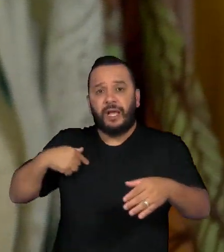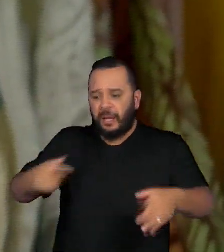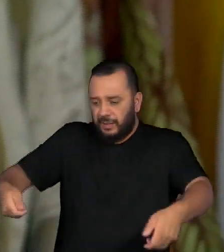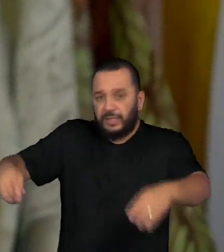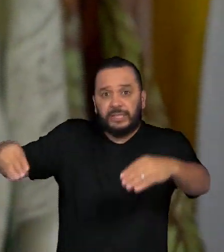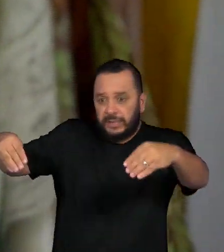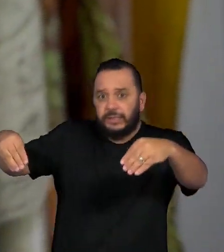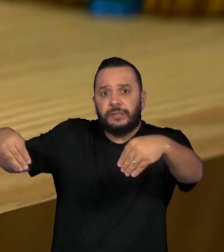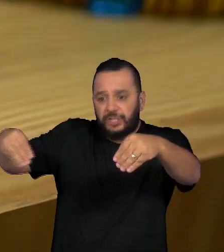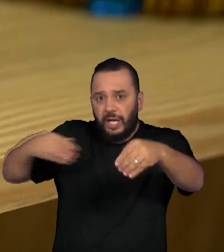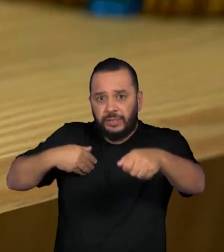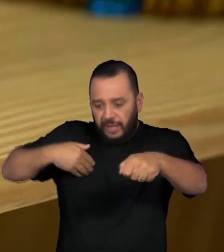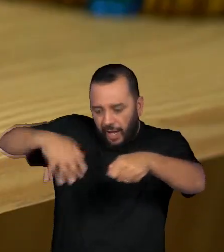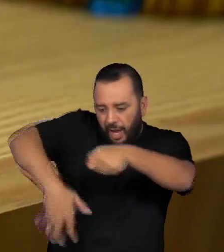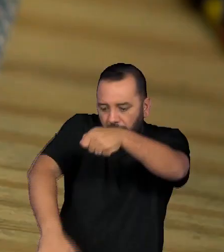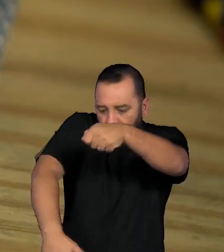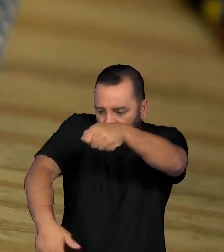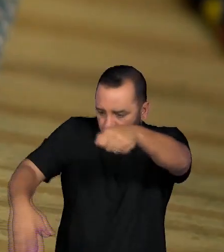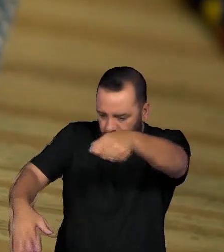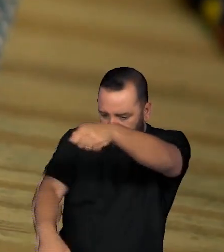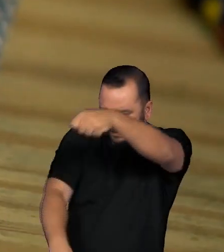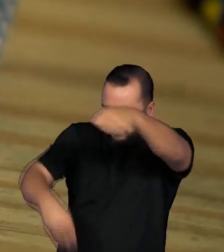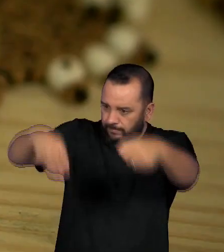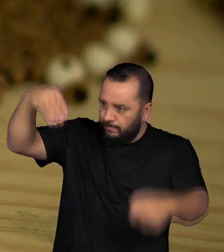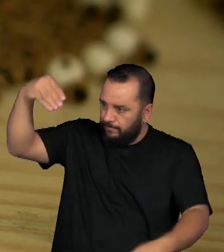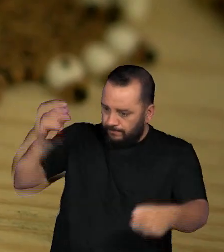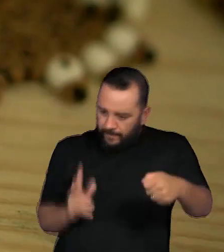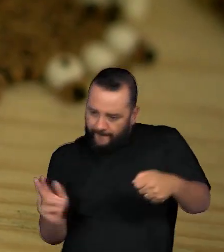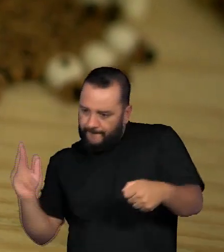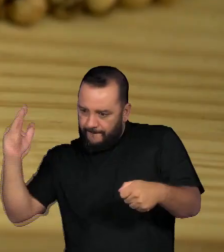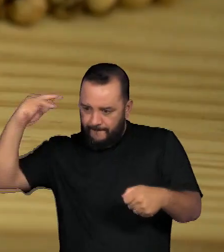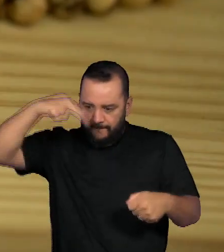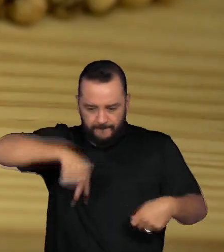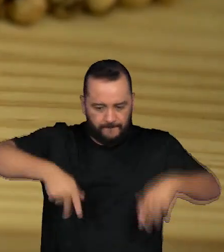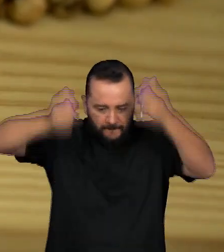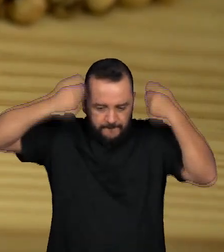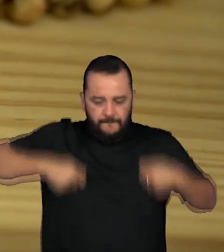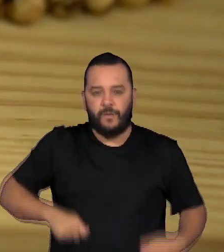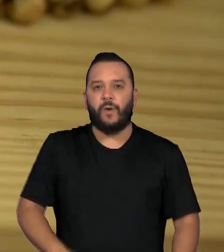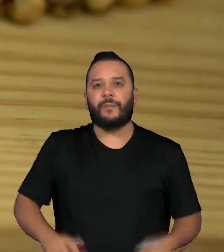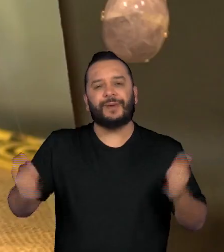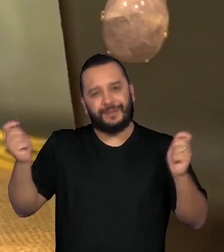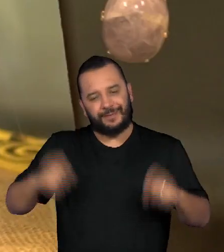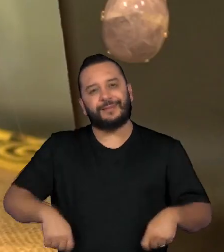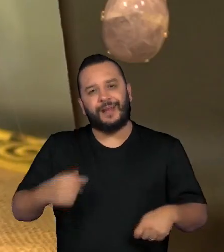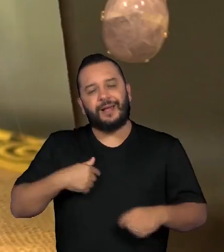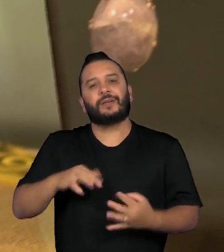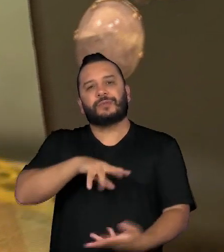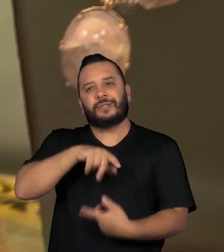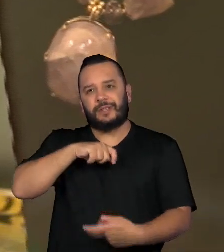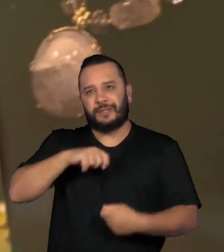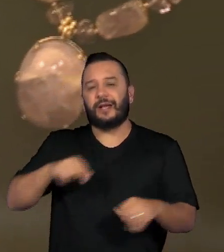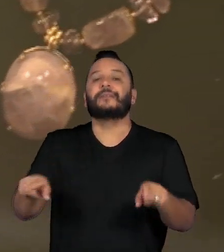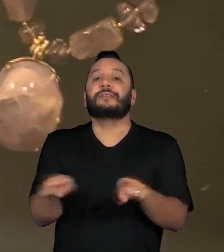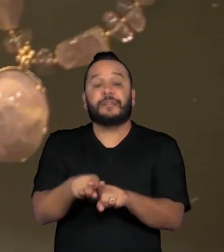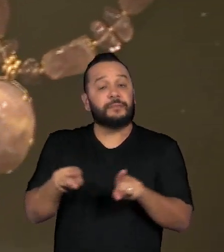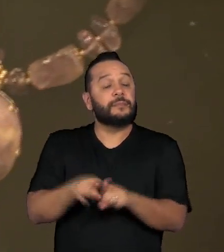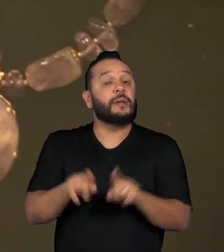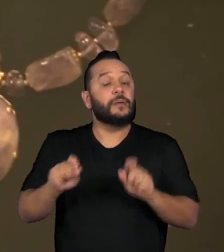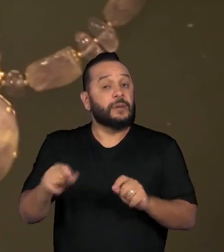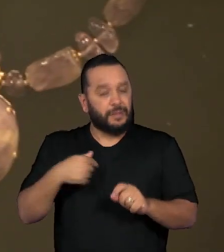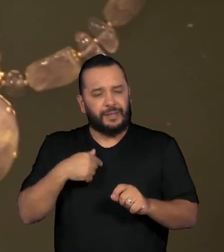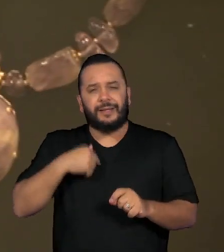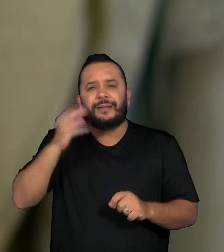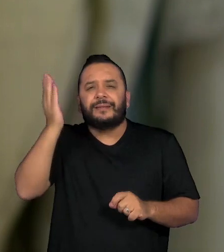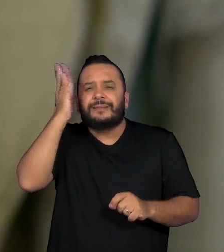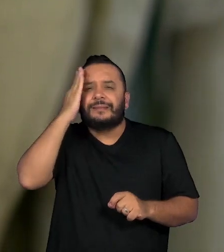moda é criativa, a moda é altamente sustentável. E a moda vegana saíram da senzala. Era